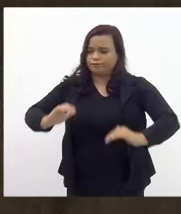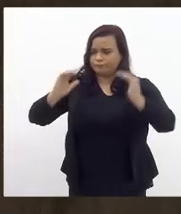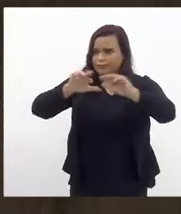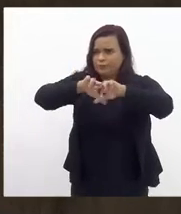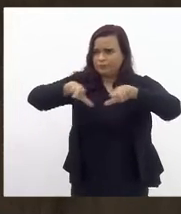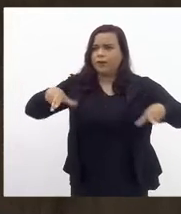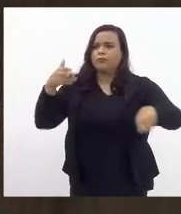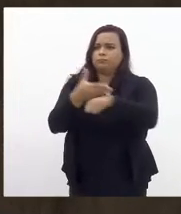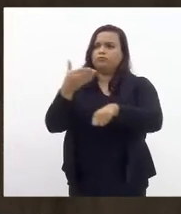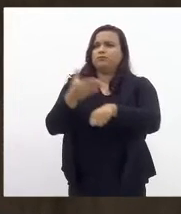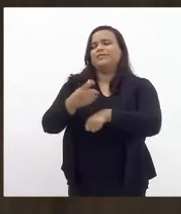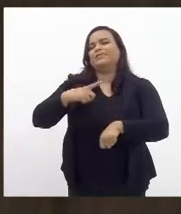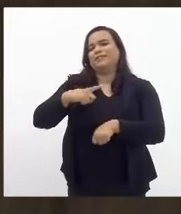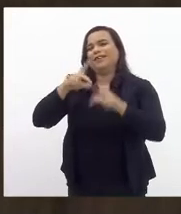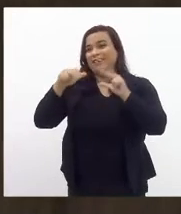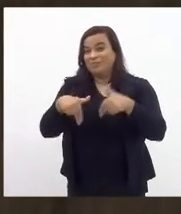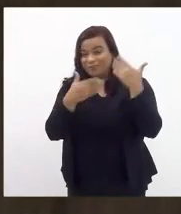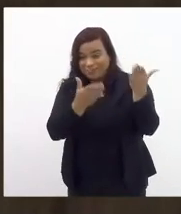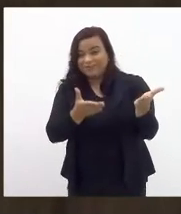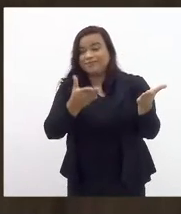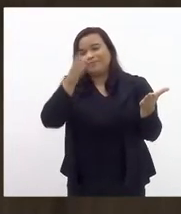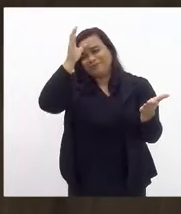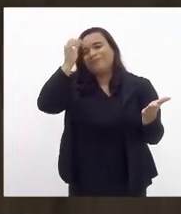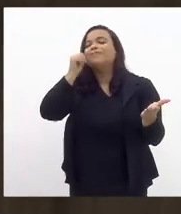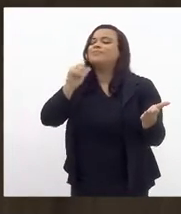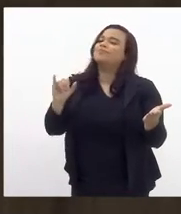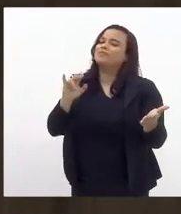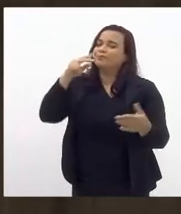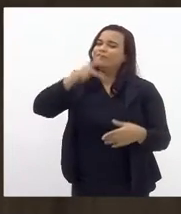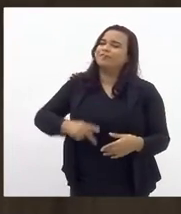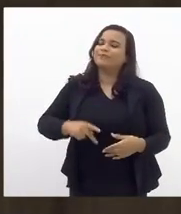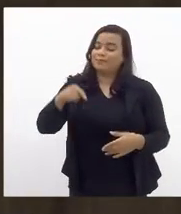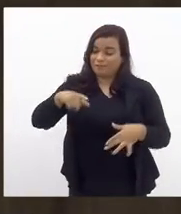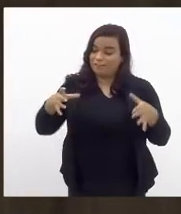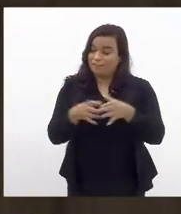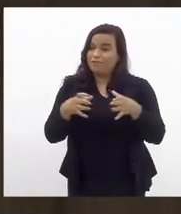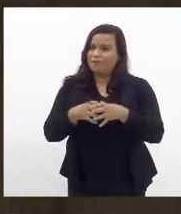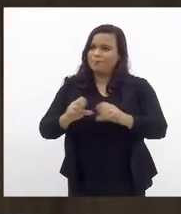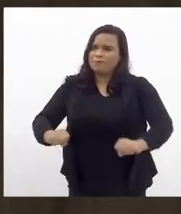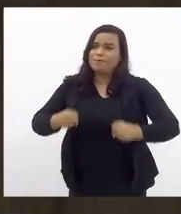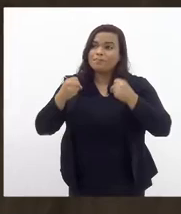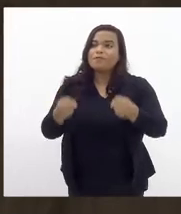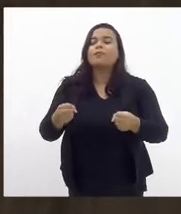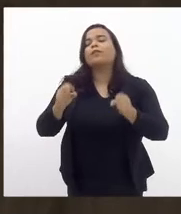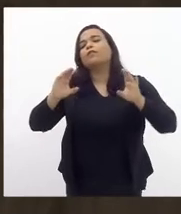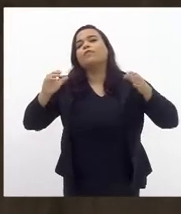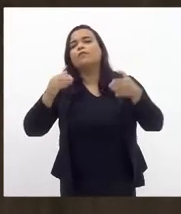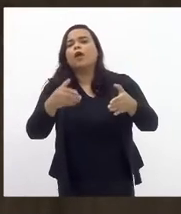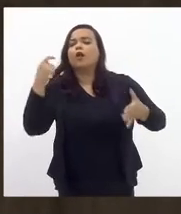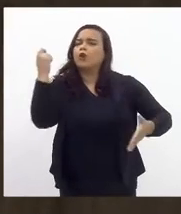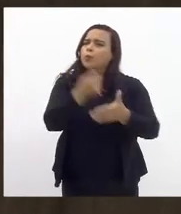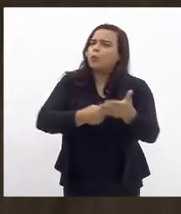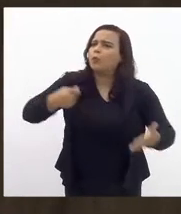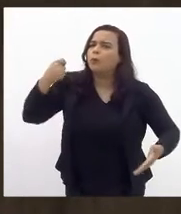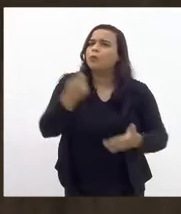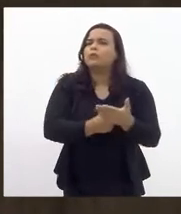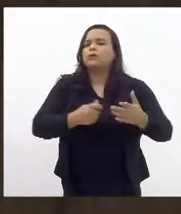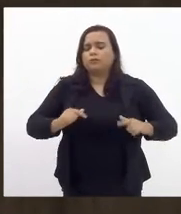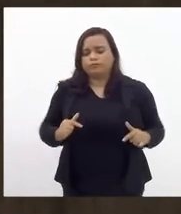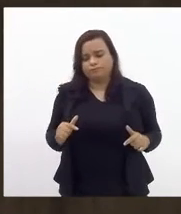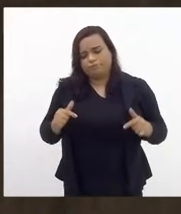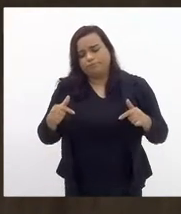Excelência, esta comissão atua sempre com foco na luta, na